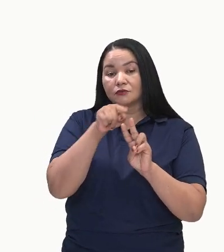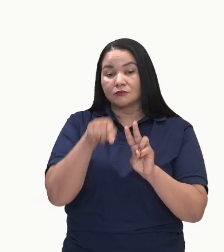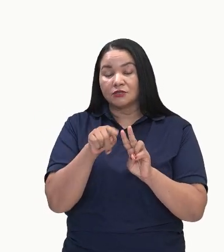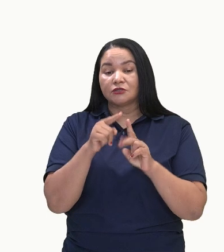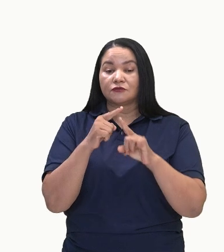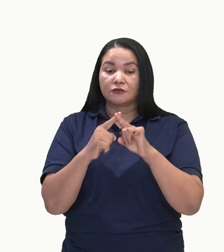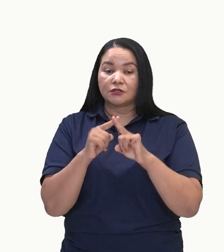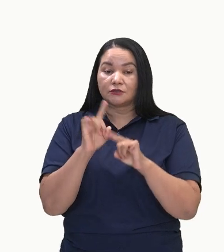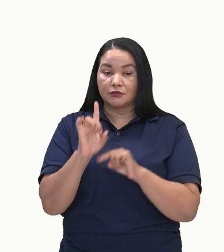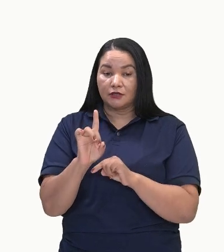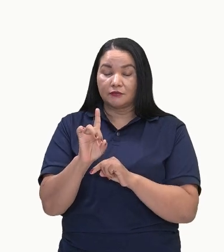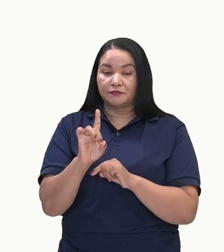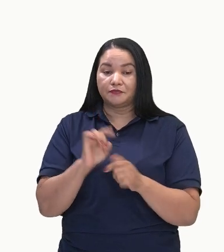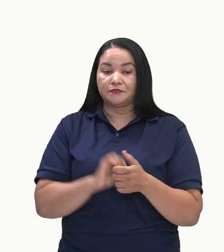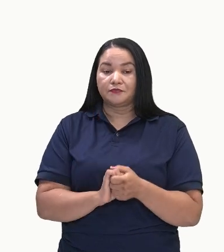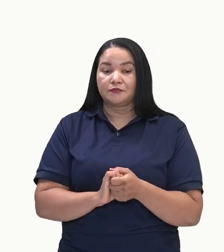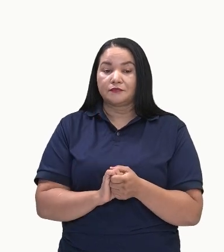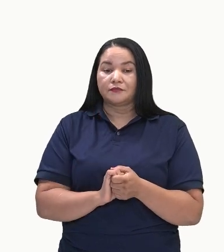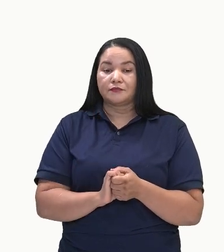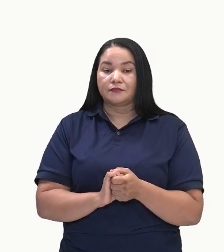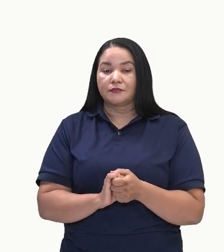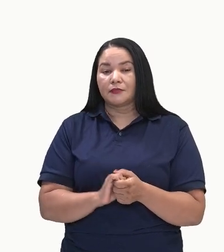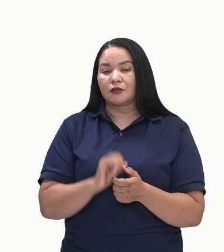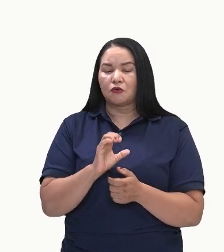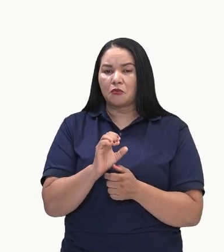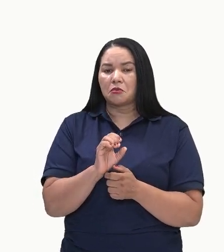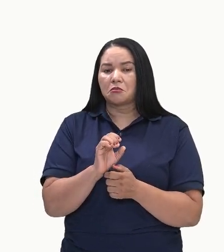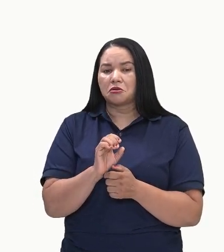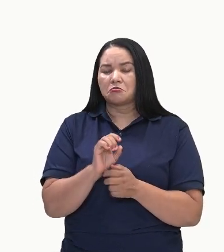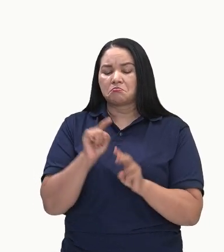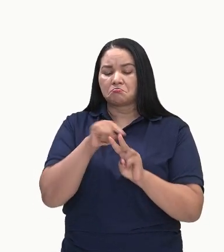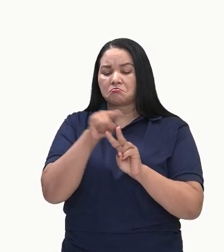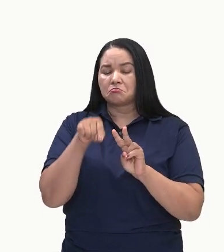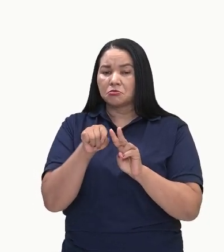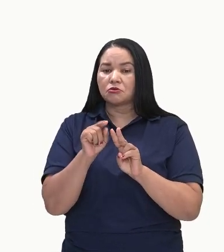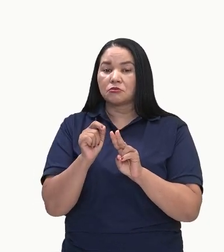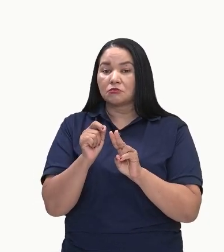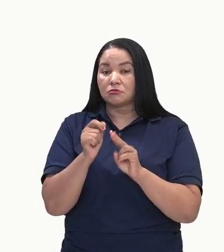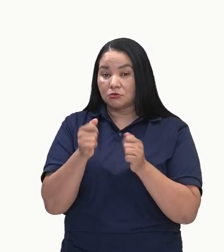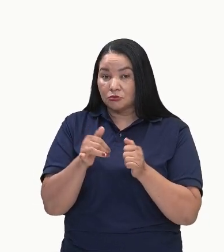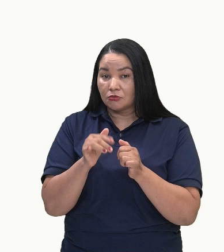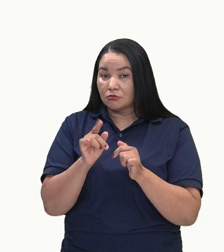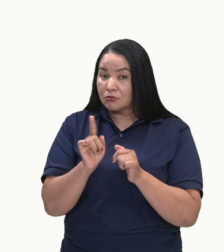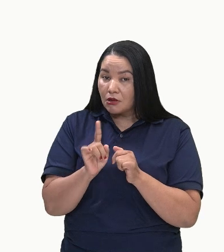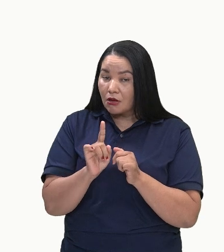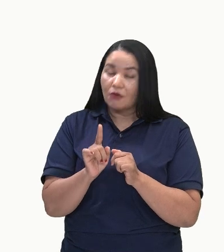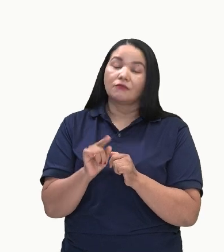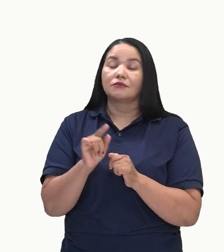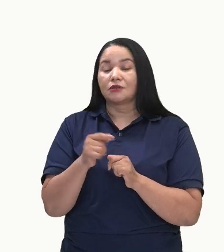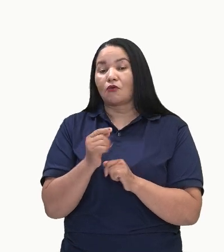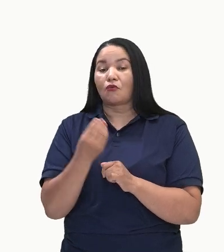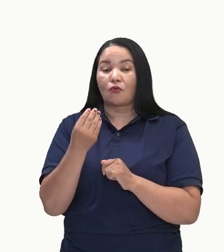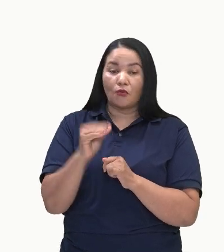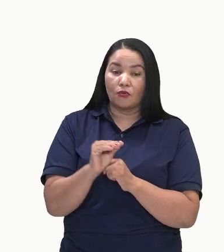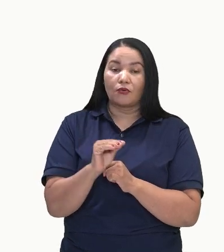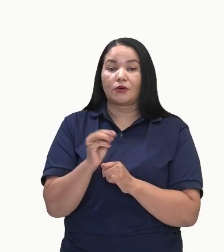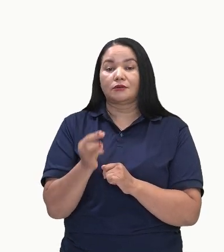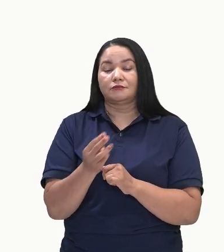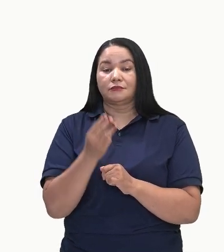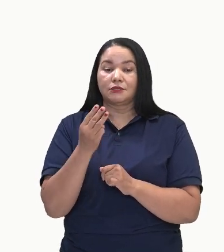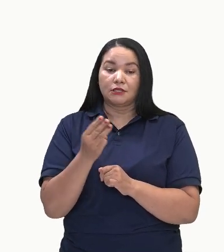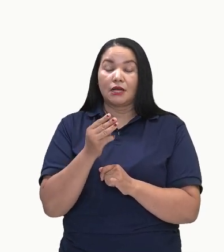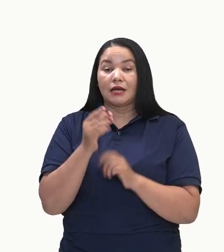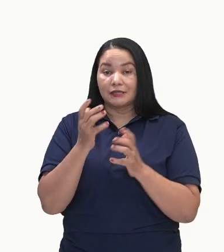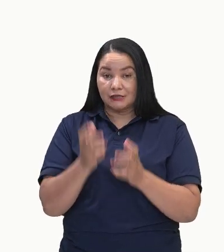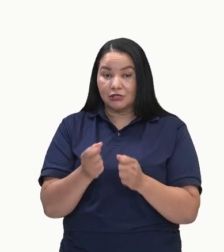diâmetro. Comprimento igual. Quanto vale o π? A questão falou alguma coisa? Não falou nada. Então, se não falou, vamos